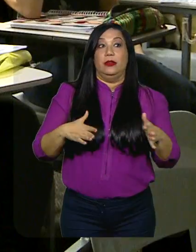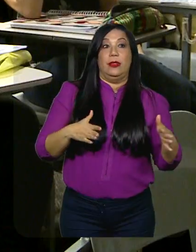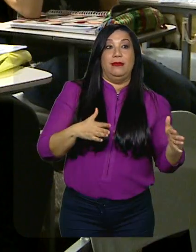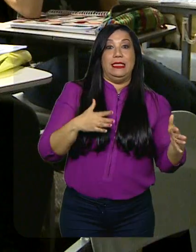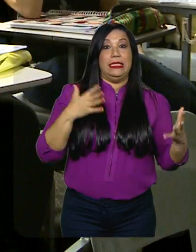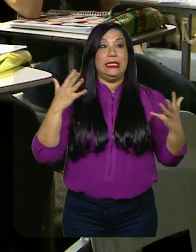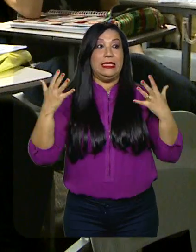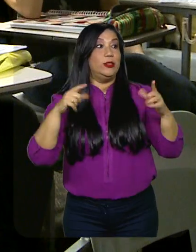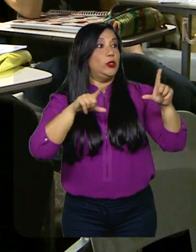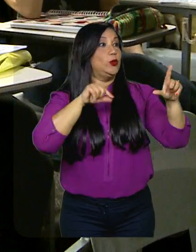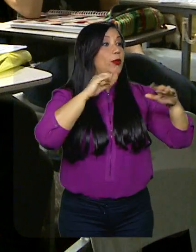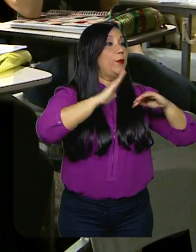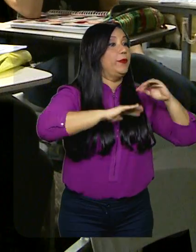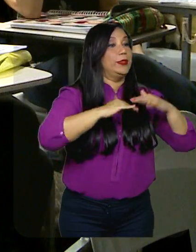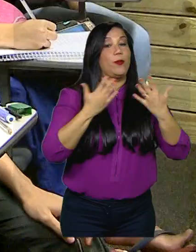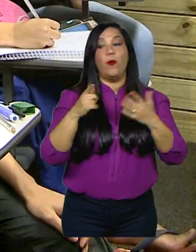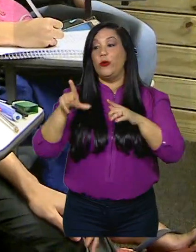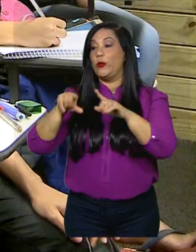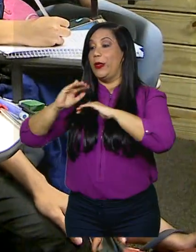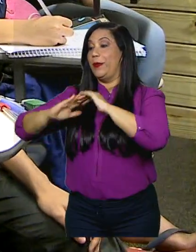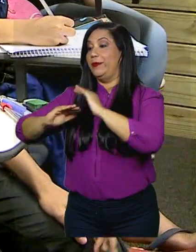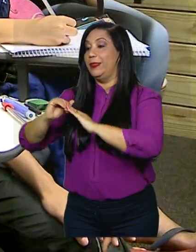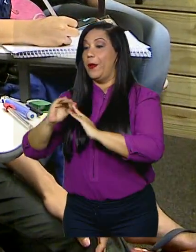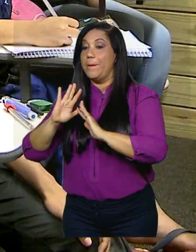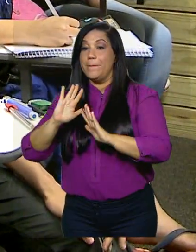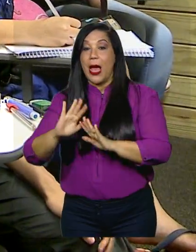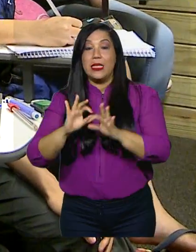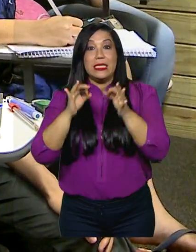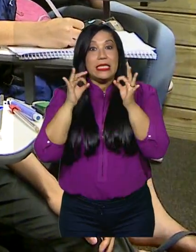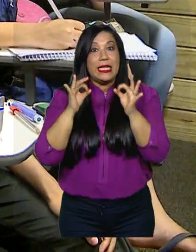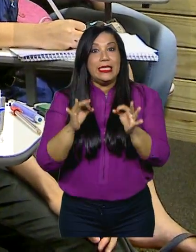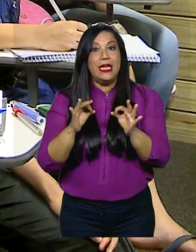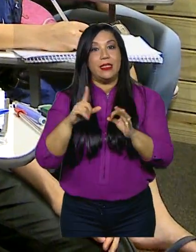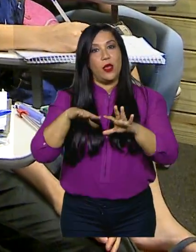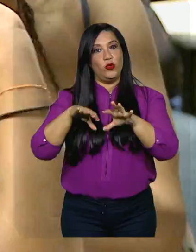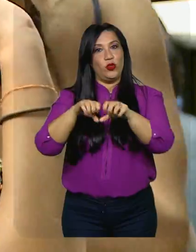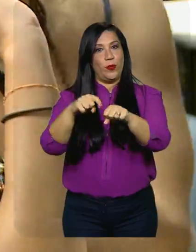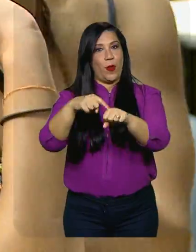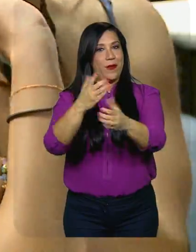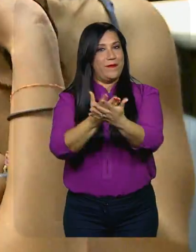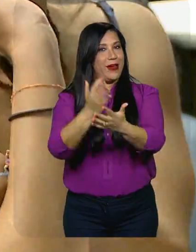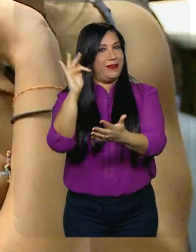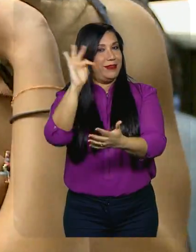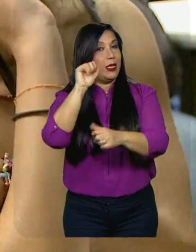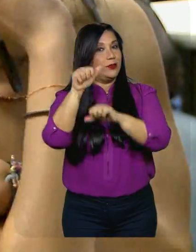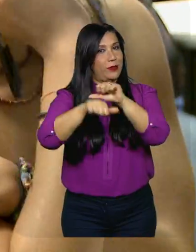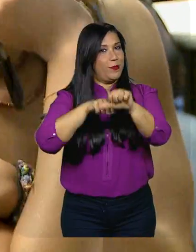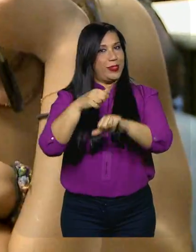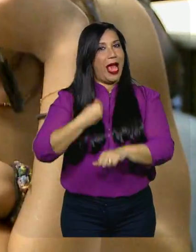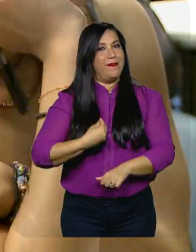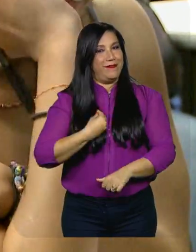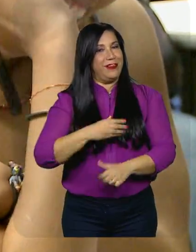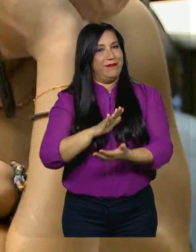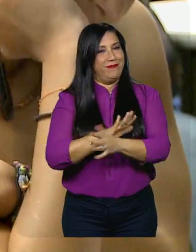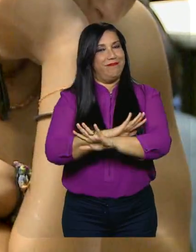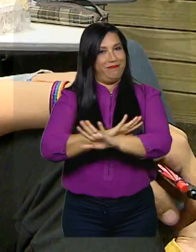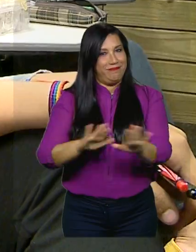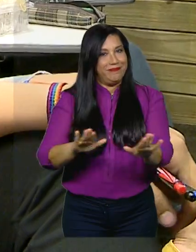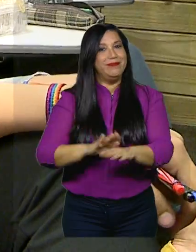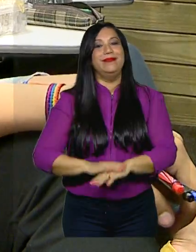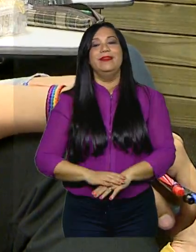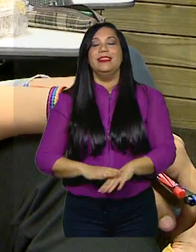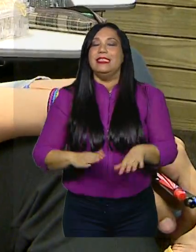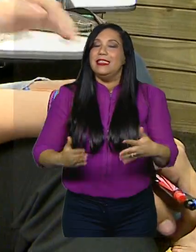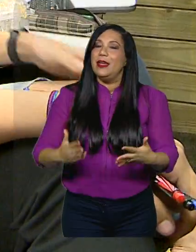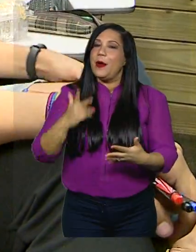com a escolha de profissão que querem seguir. A única certeza é que o diploma universitário irá mudar a vida deles de alguma forma.